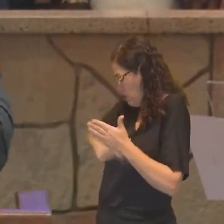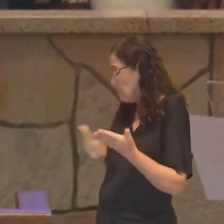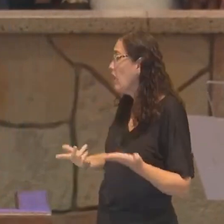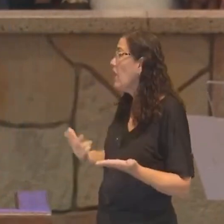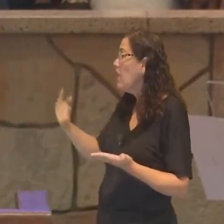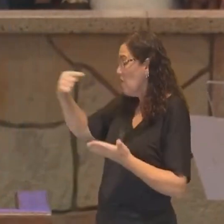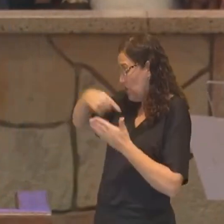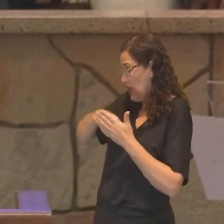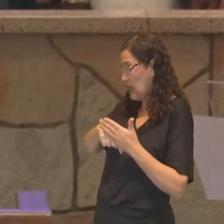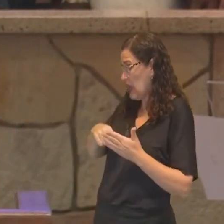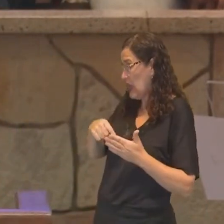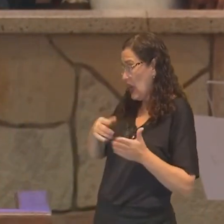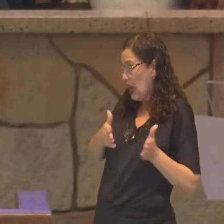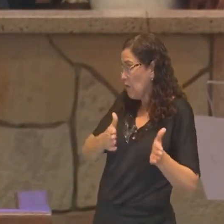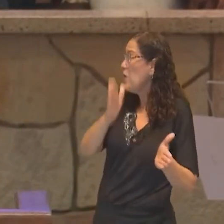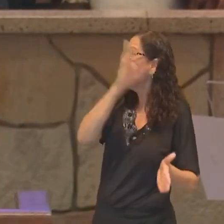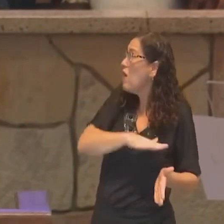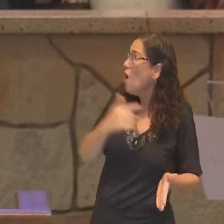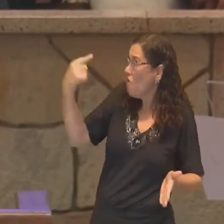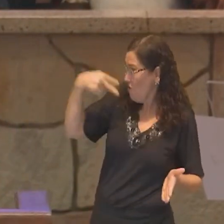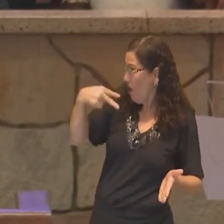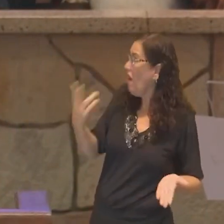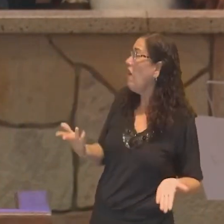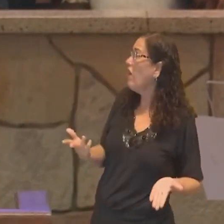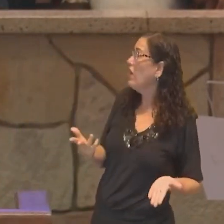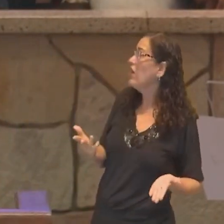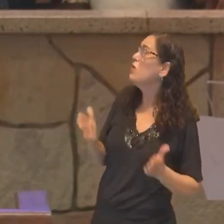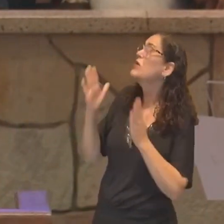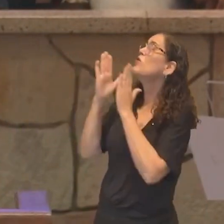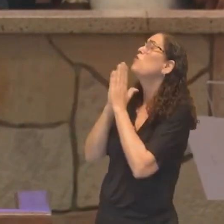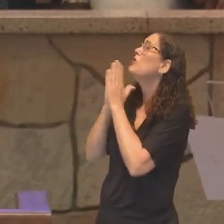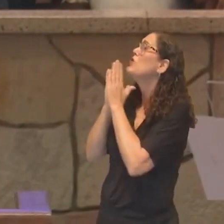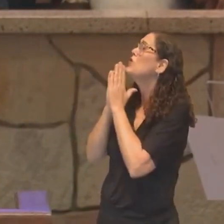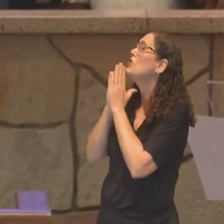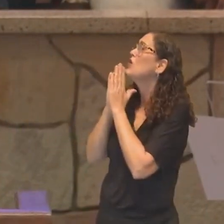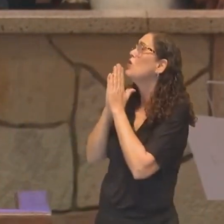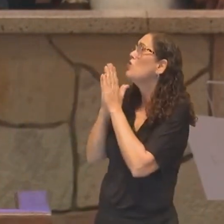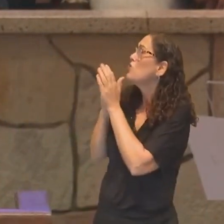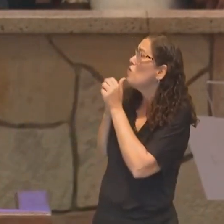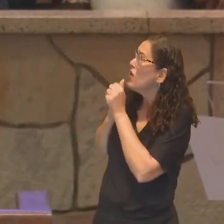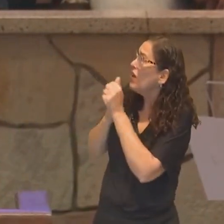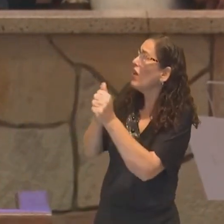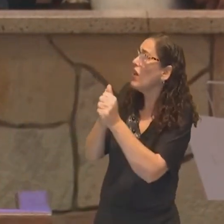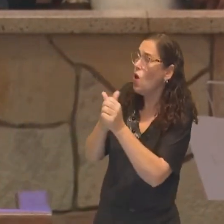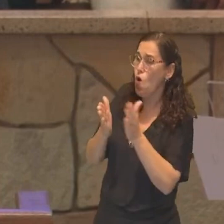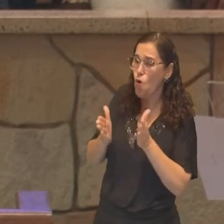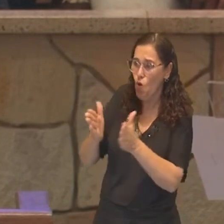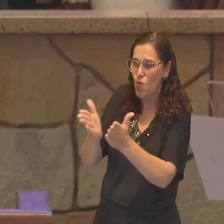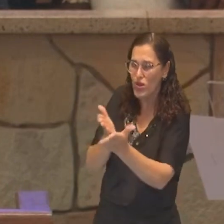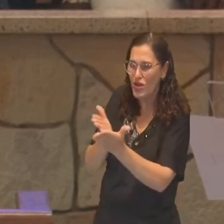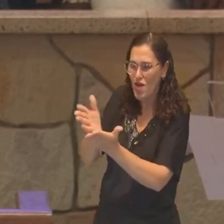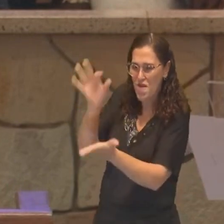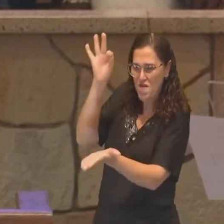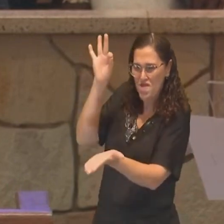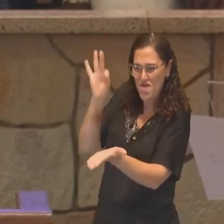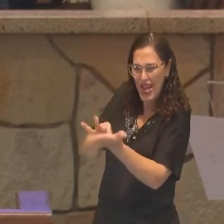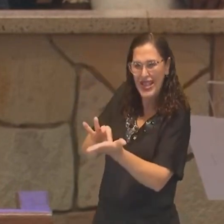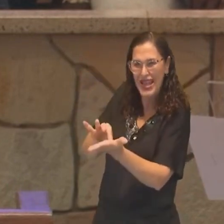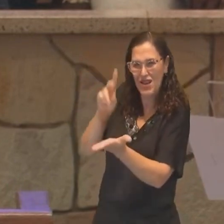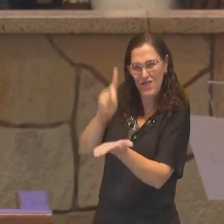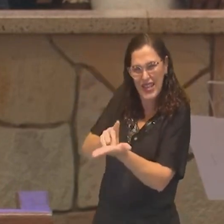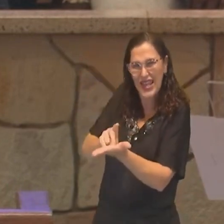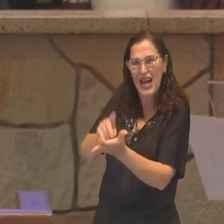vê se há em mim algum caminho mau. Mas eu te peço que o Senhor me guie pelo caminho da verdade e da justiça.